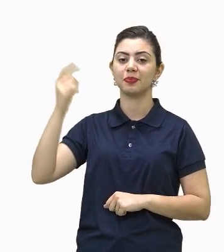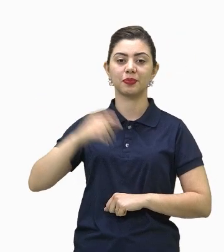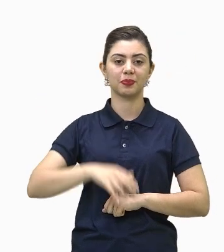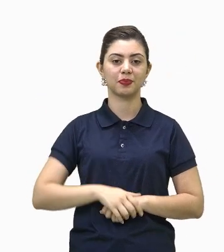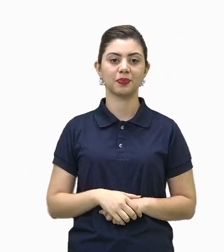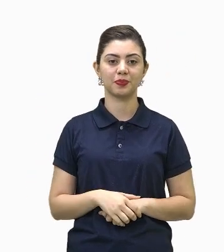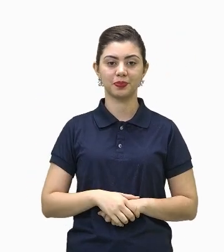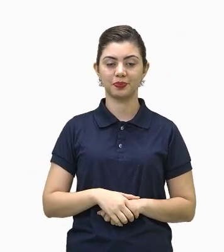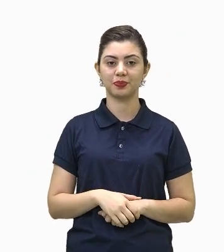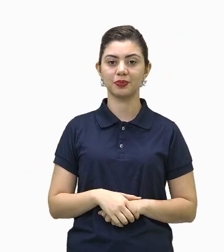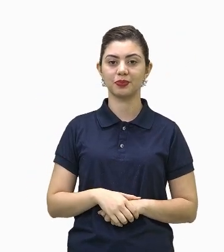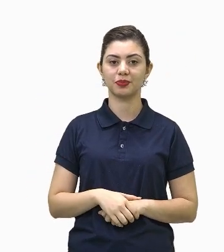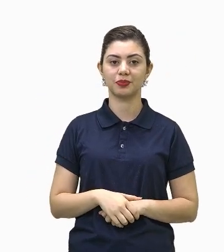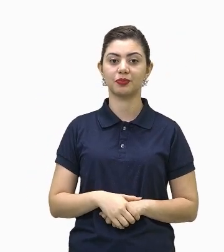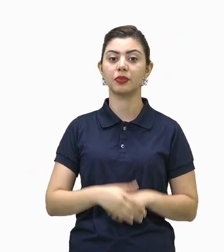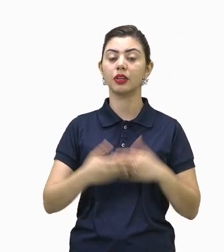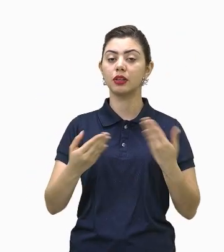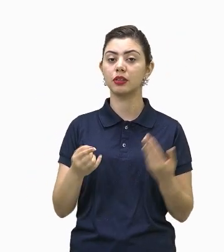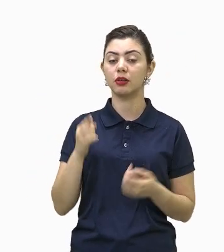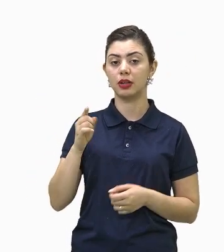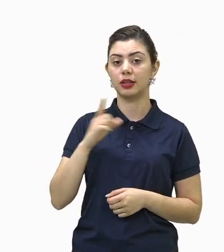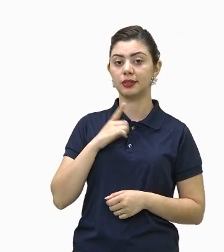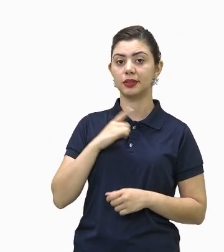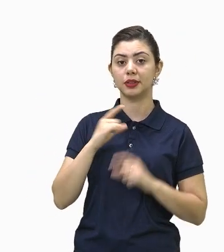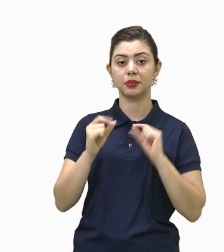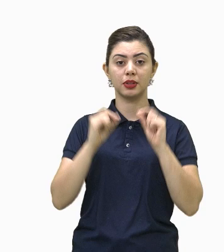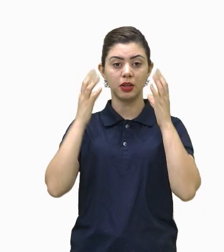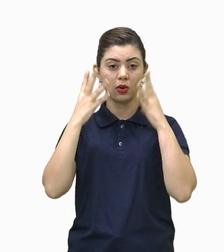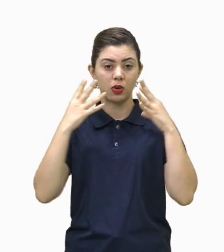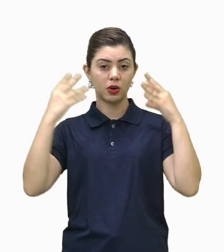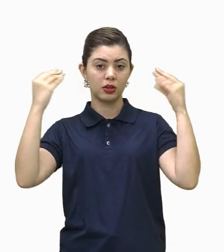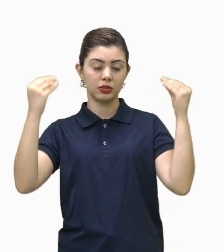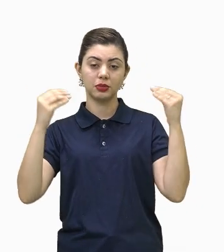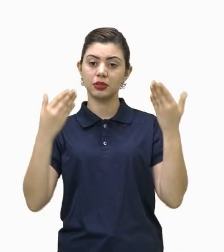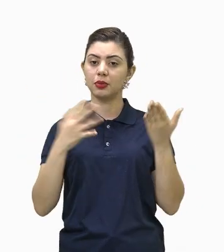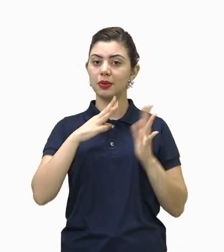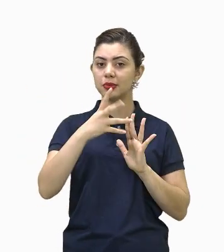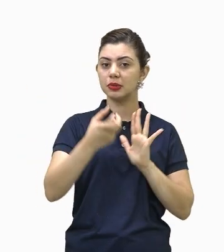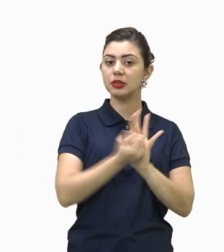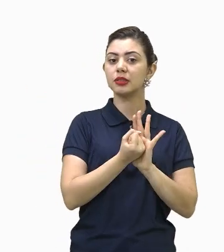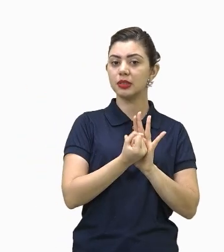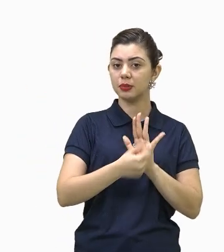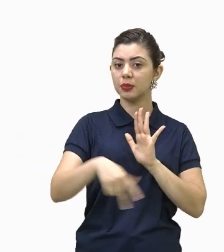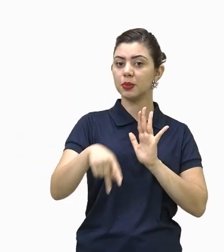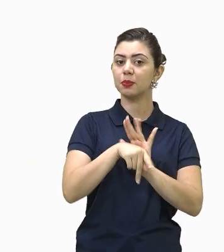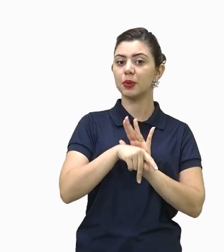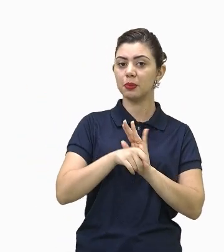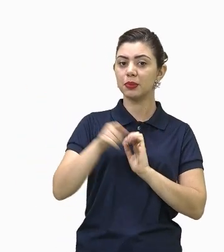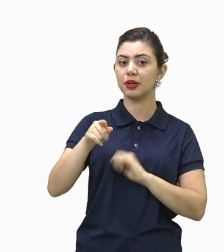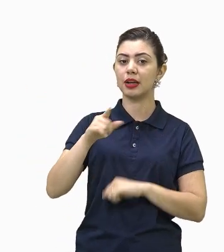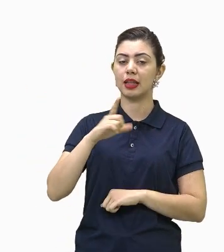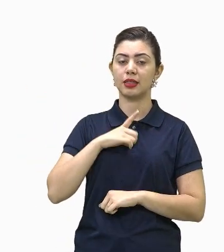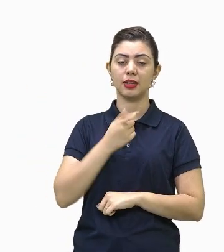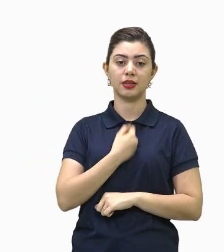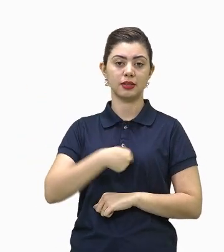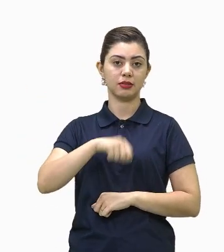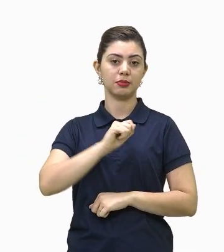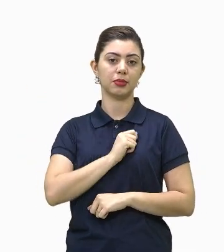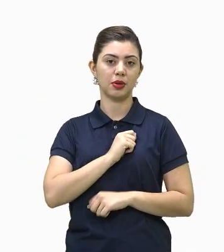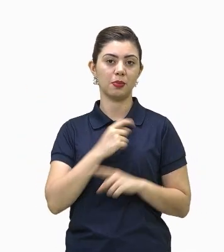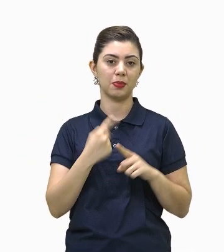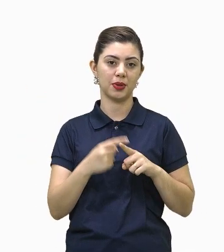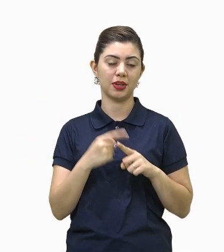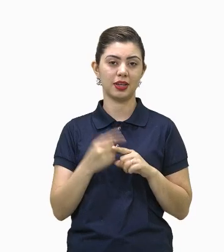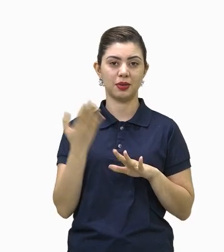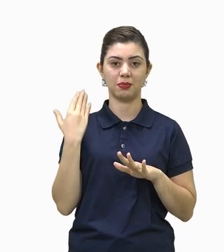comigo, temos então esse domínio holandês, inclusive este é um brasão das armas, né, da Espanha como símbolo de Portugal, porque fazia